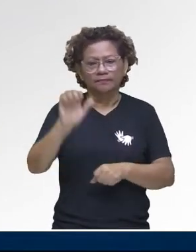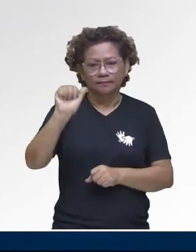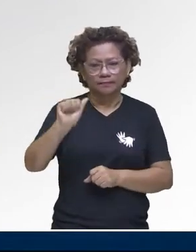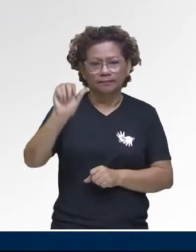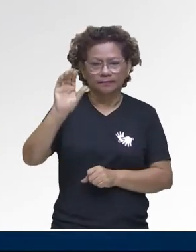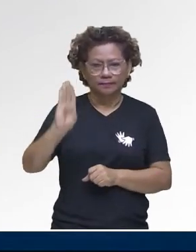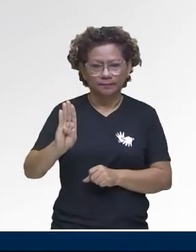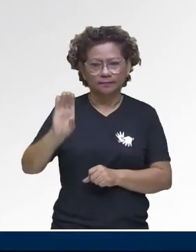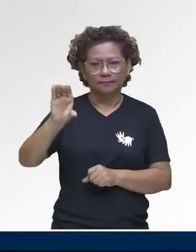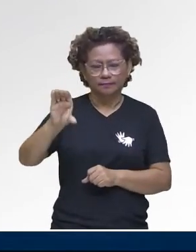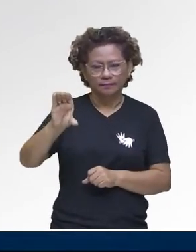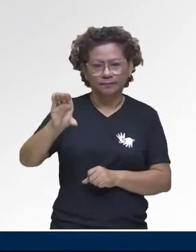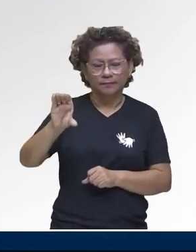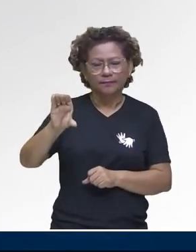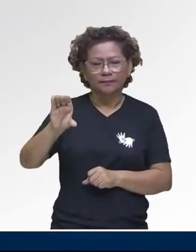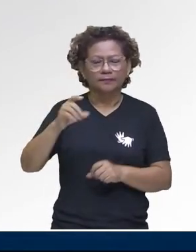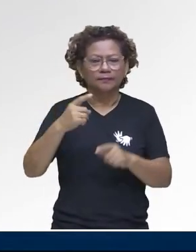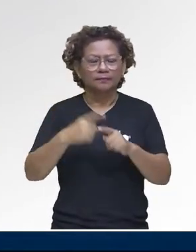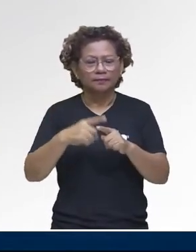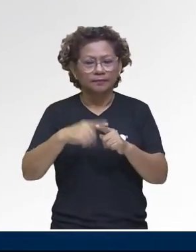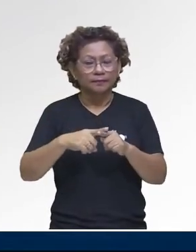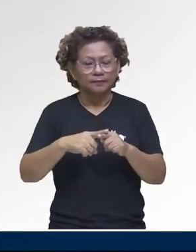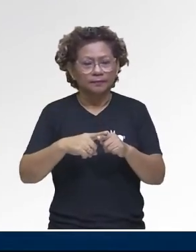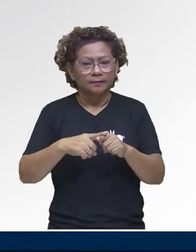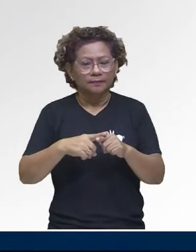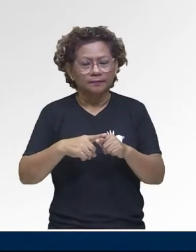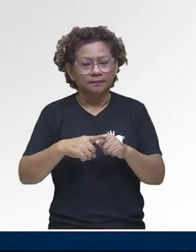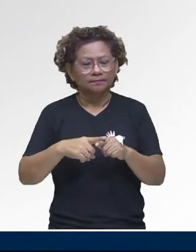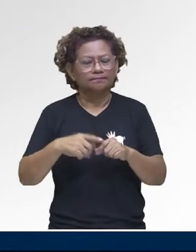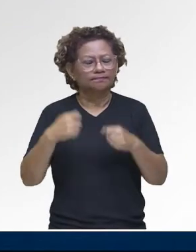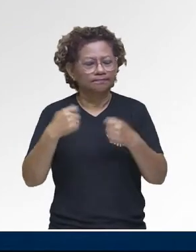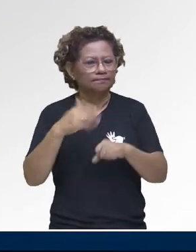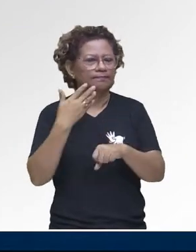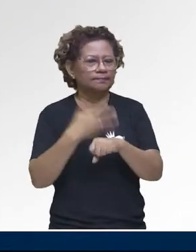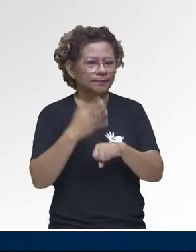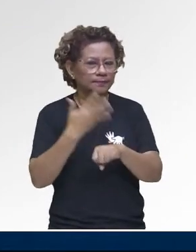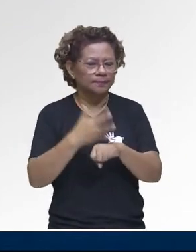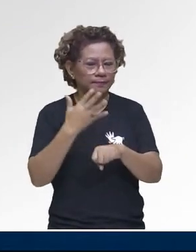possa aqui apenas falar dos conceitos, mas também